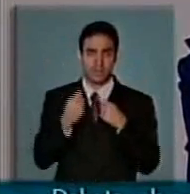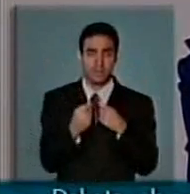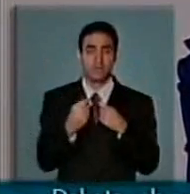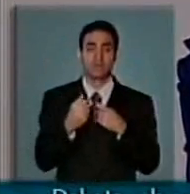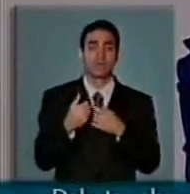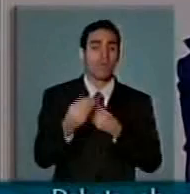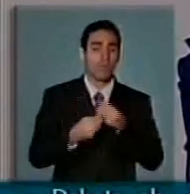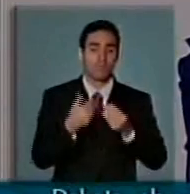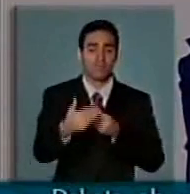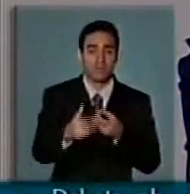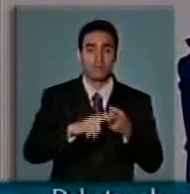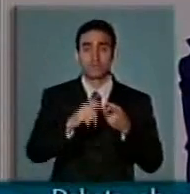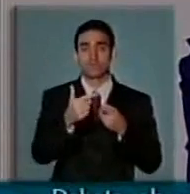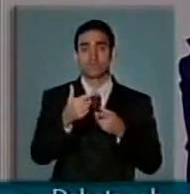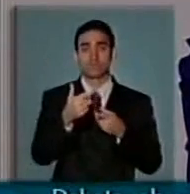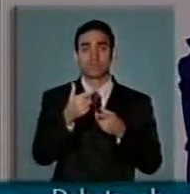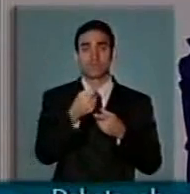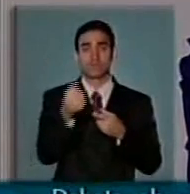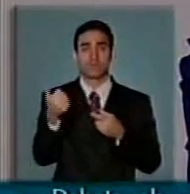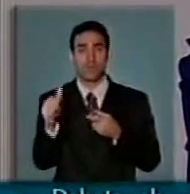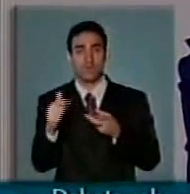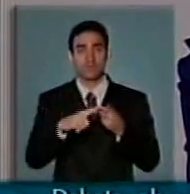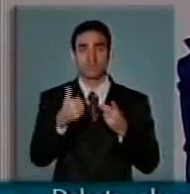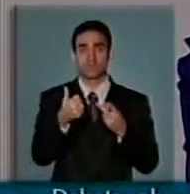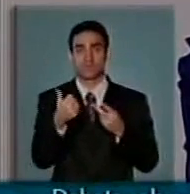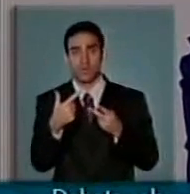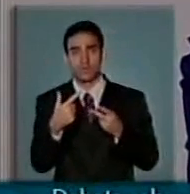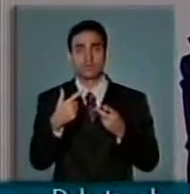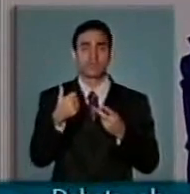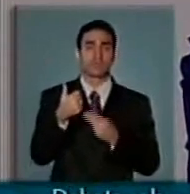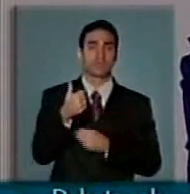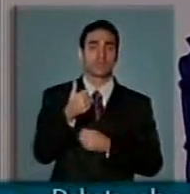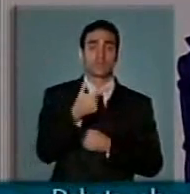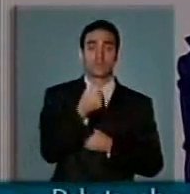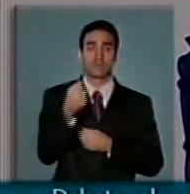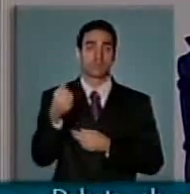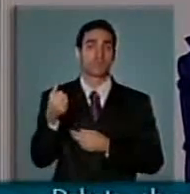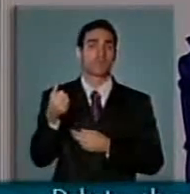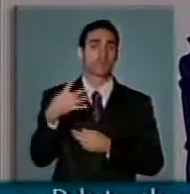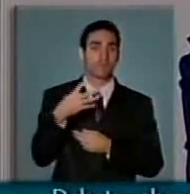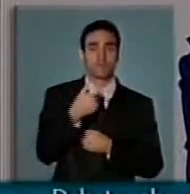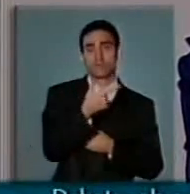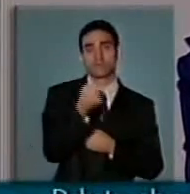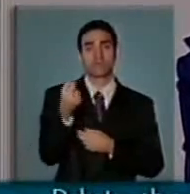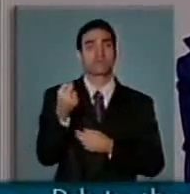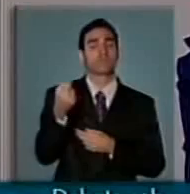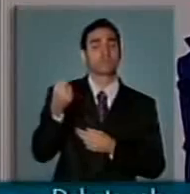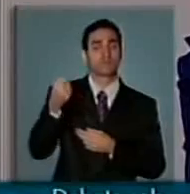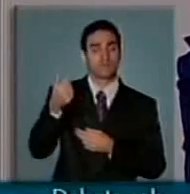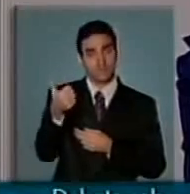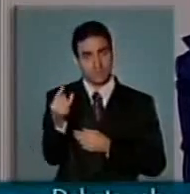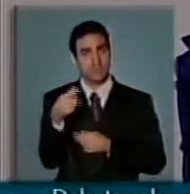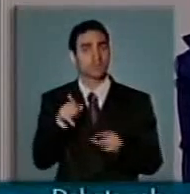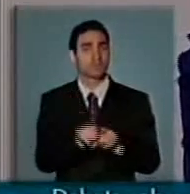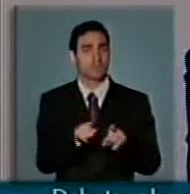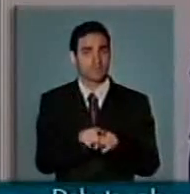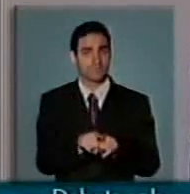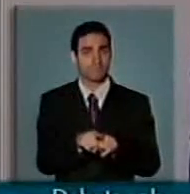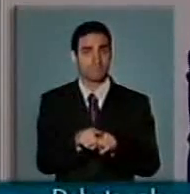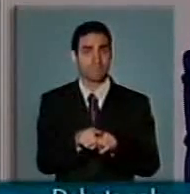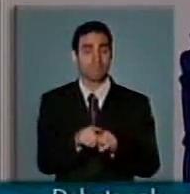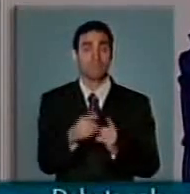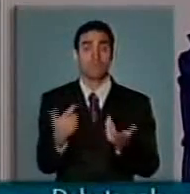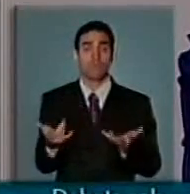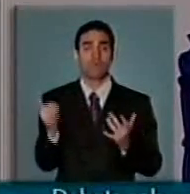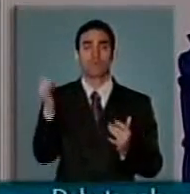ter daqui para frente, 2011, 12, 14 e 16. Na parte de tráfego aéreo, como eu